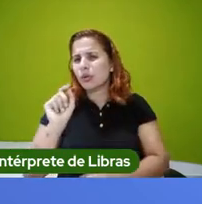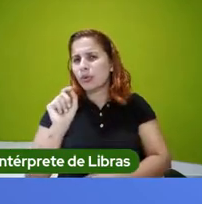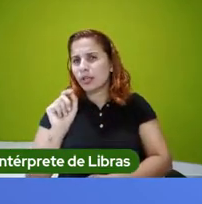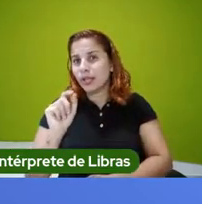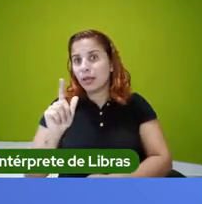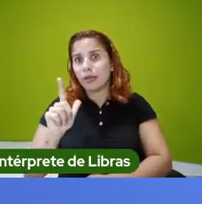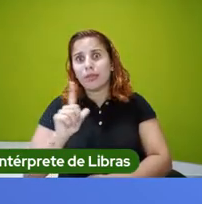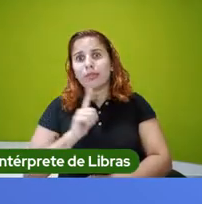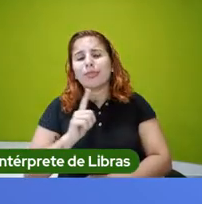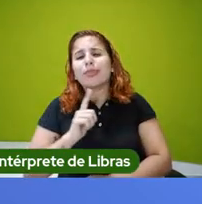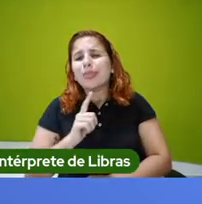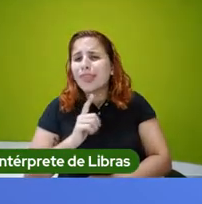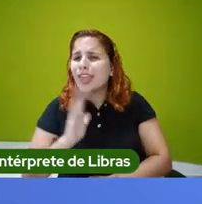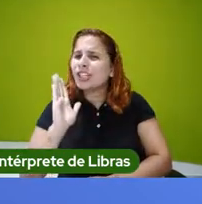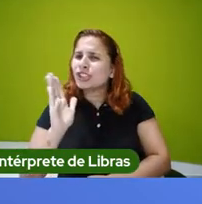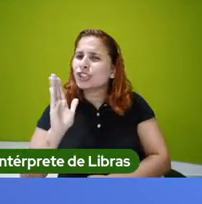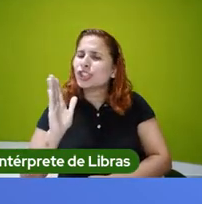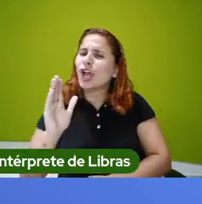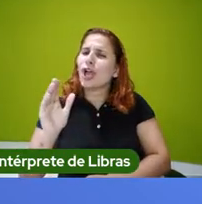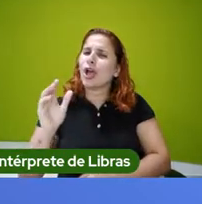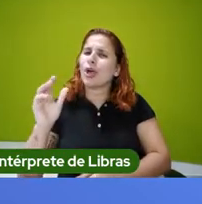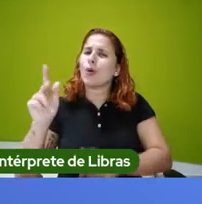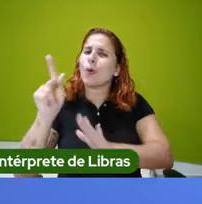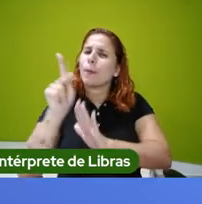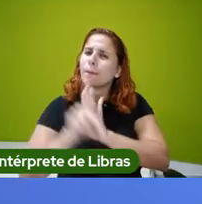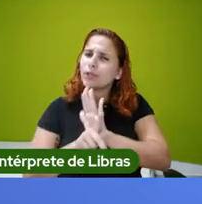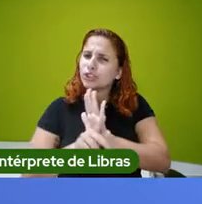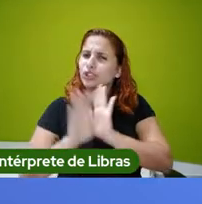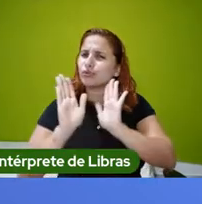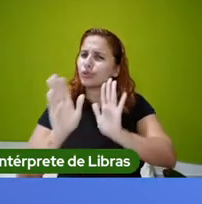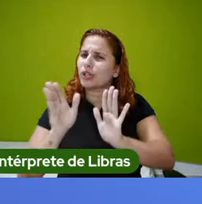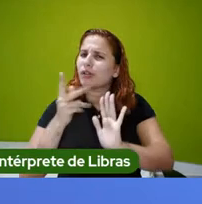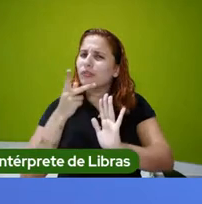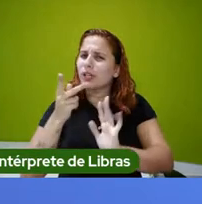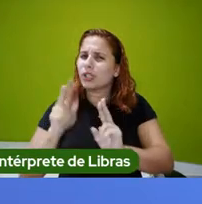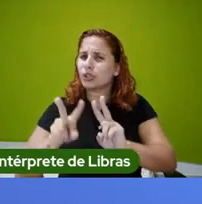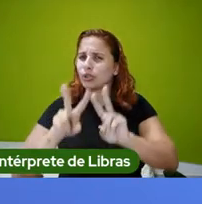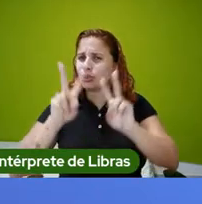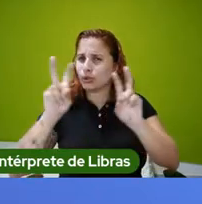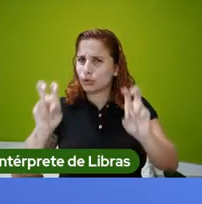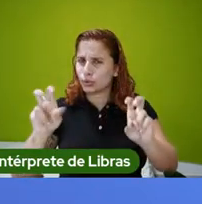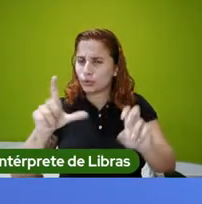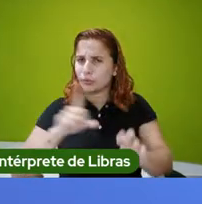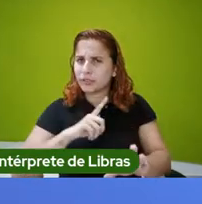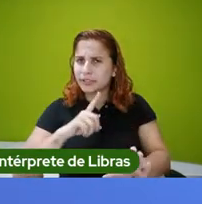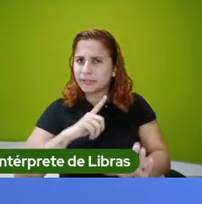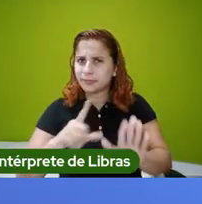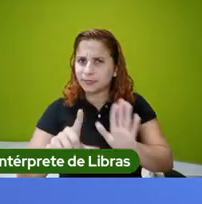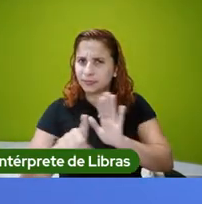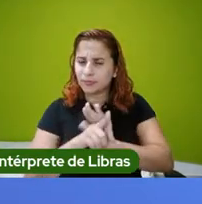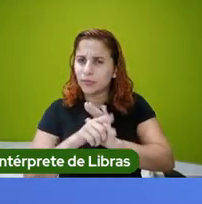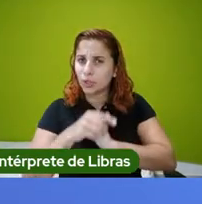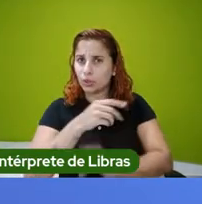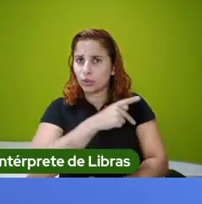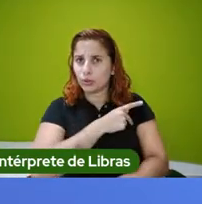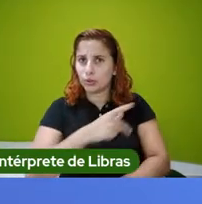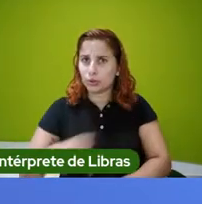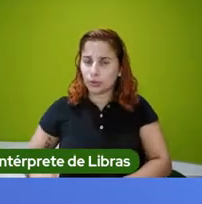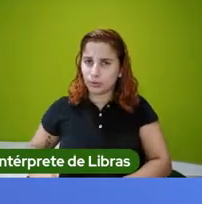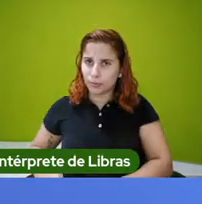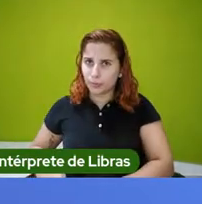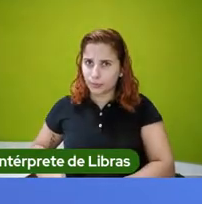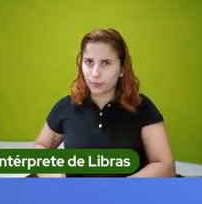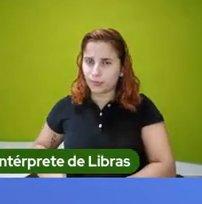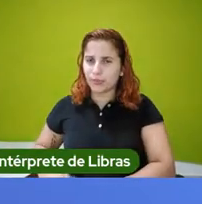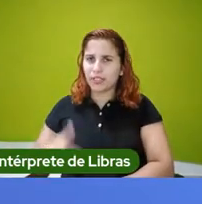isso já desenhado, né? Eu tenho falado sobre isso. Nós temos o decreto presidencial